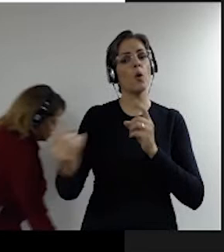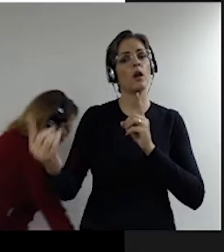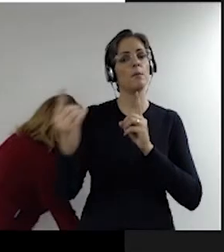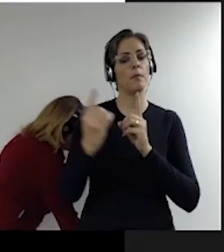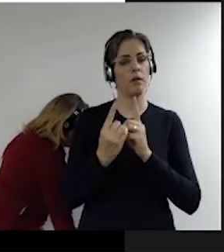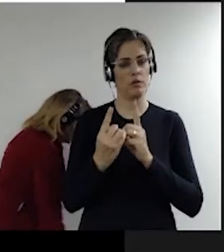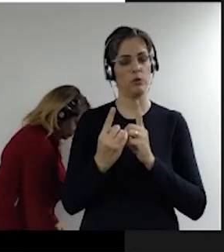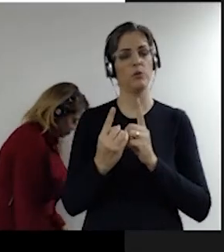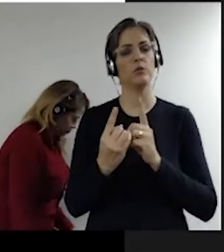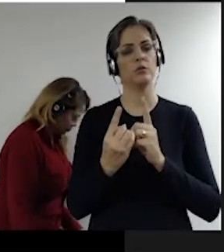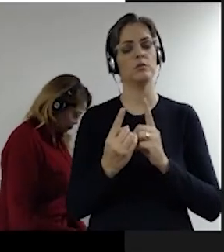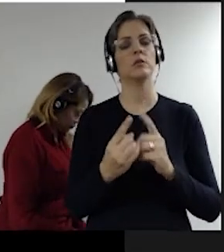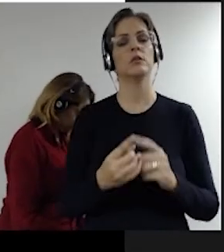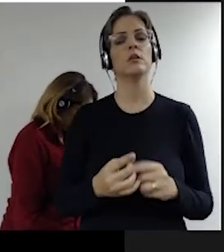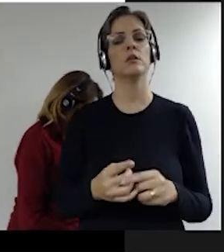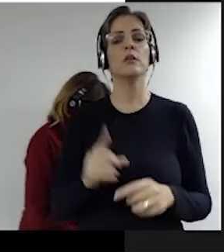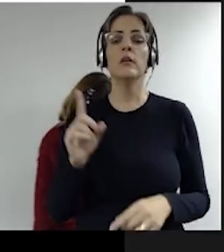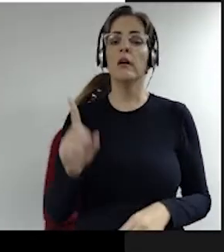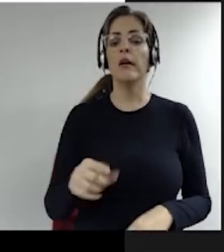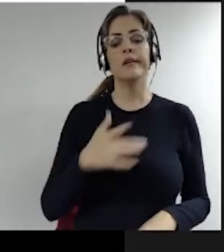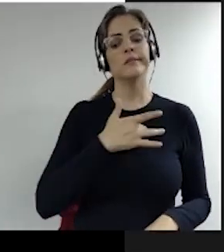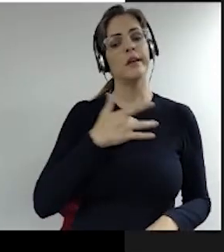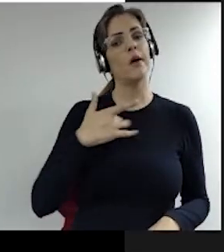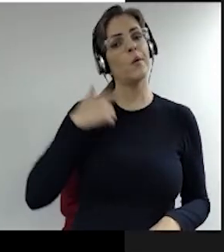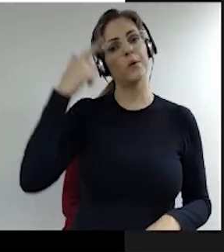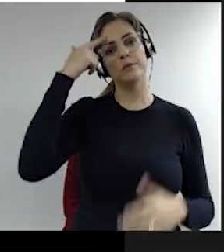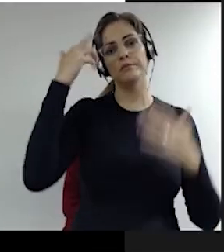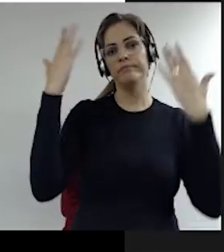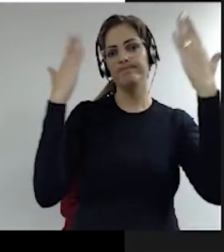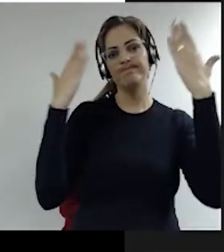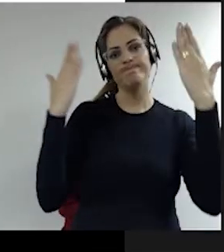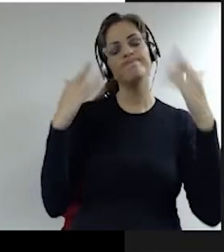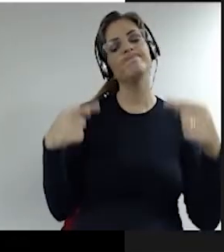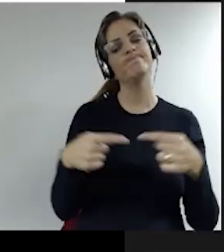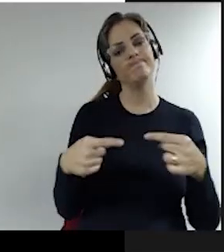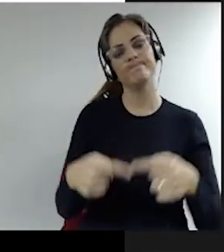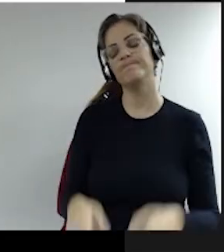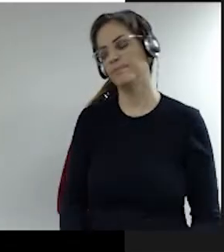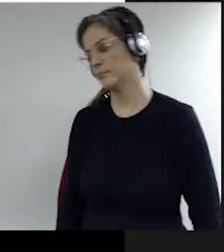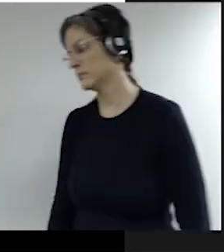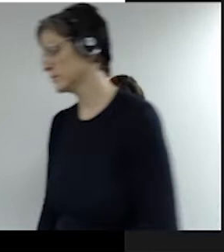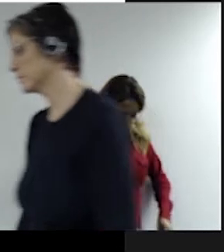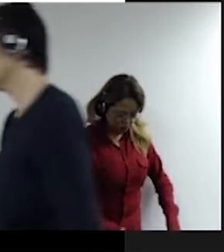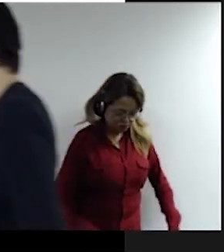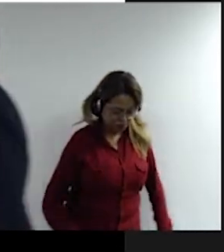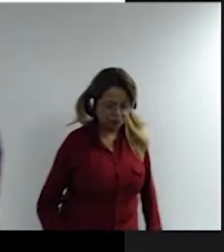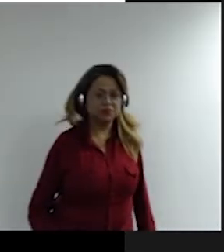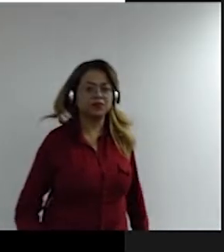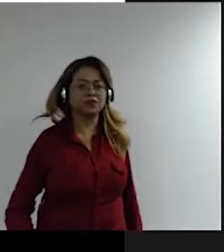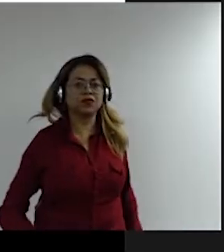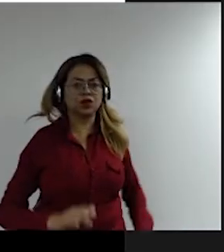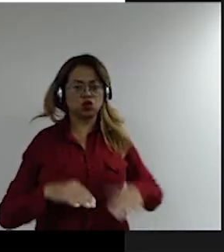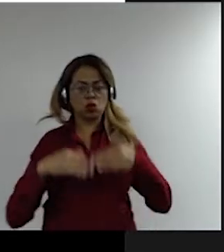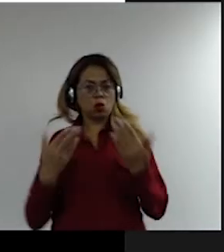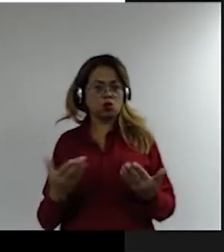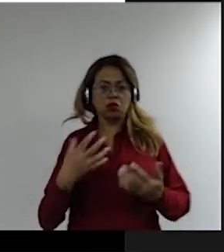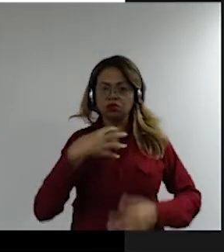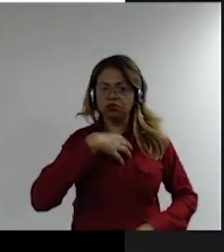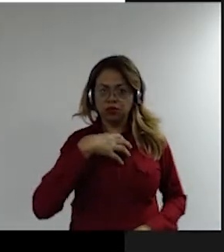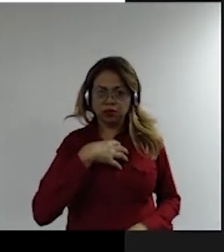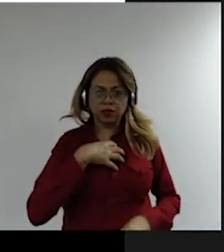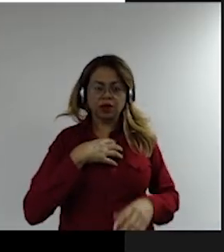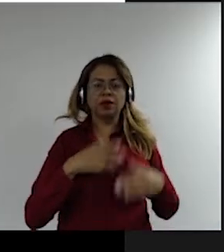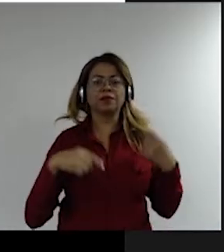há pouco, a questão da saúde mental. E também eu acho que o Brasil, de alguma